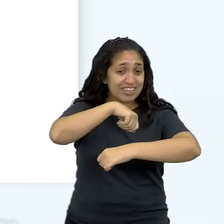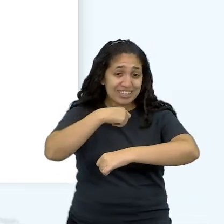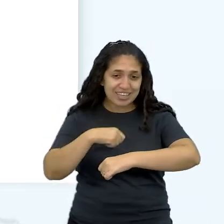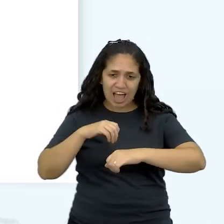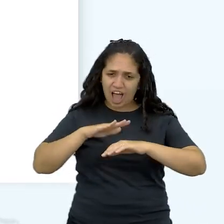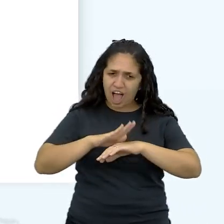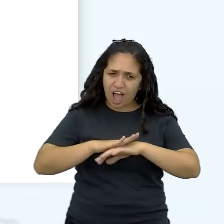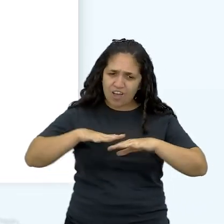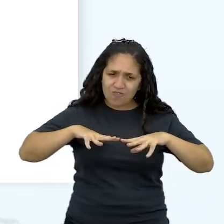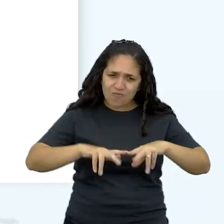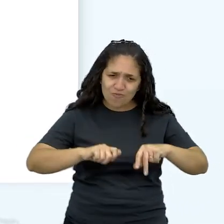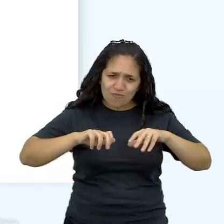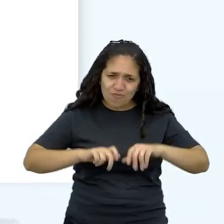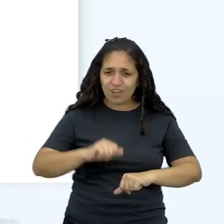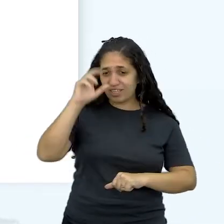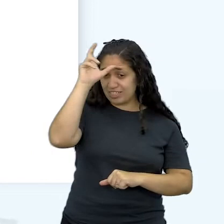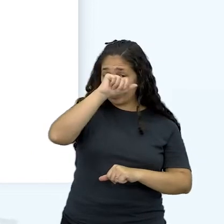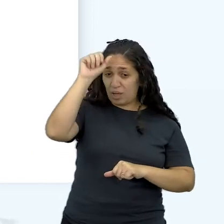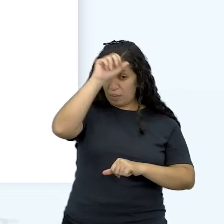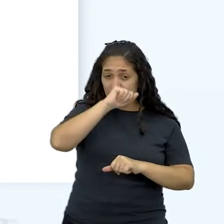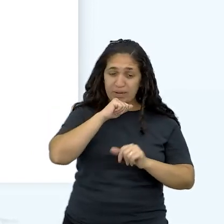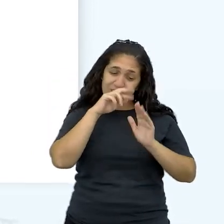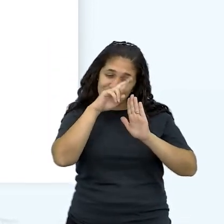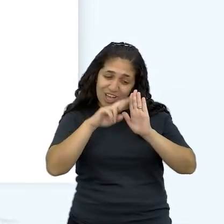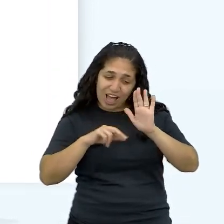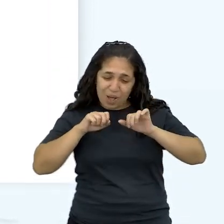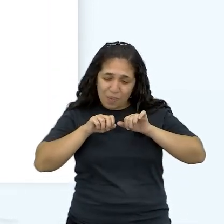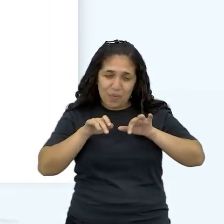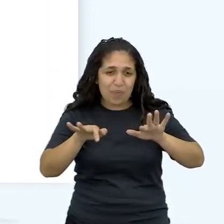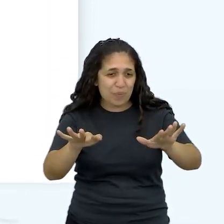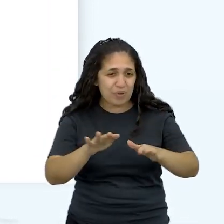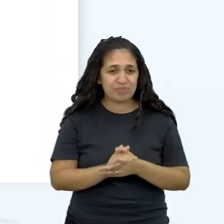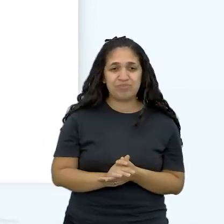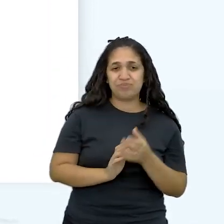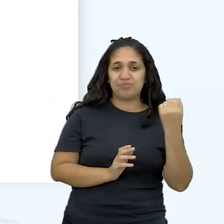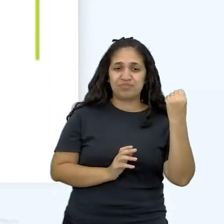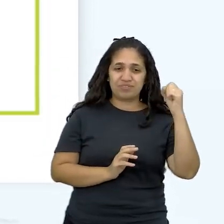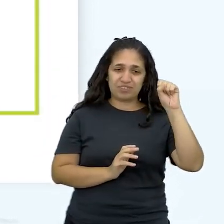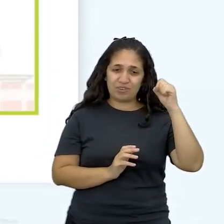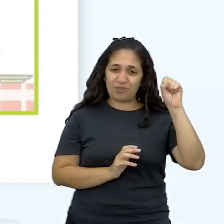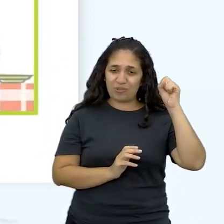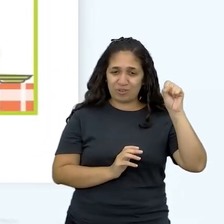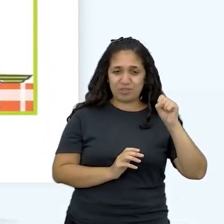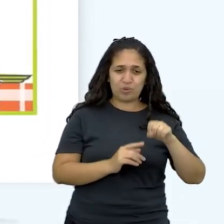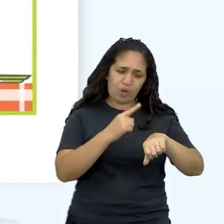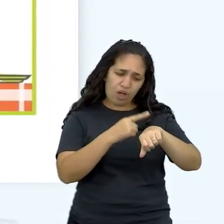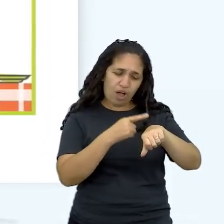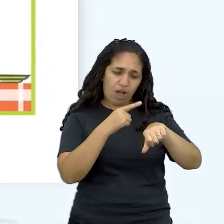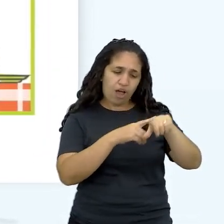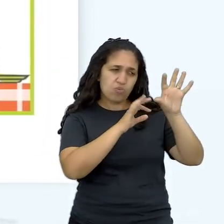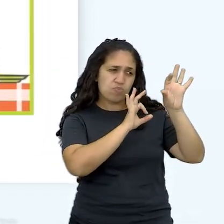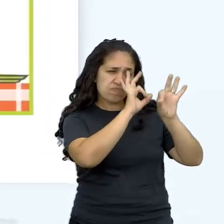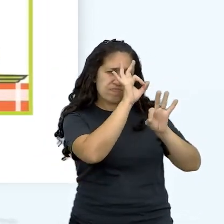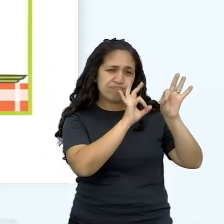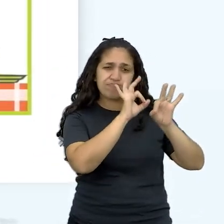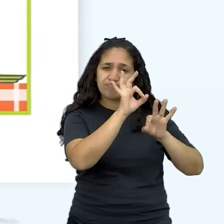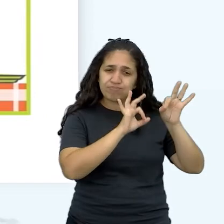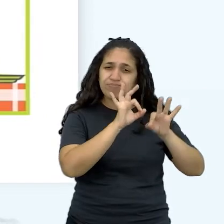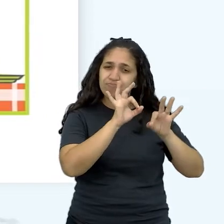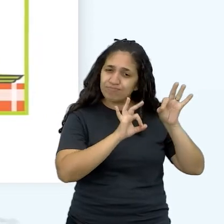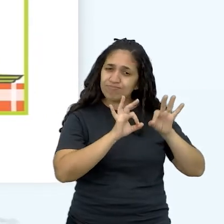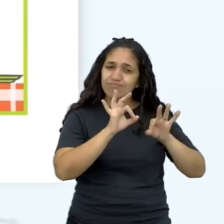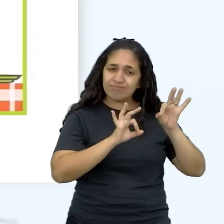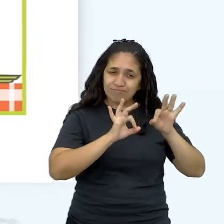na massa, aprenda e compartilhe as suas receitas. 8. Planeje o seu